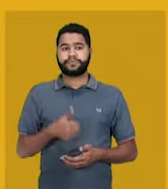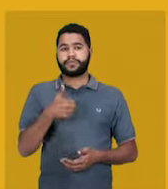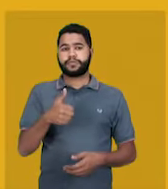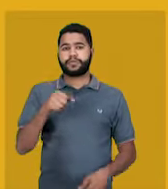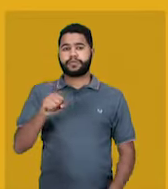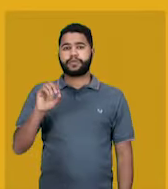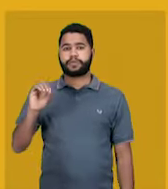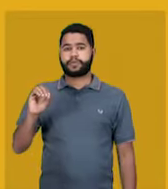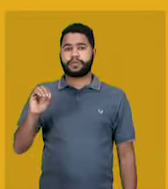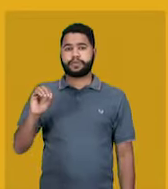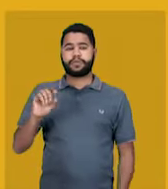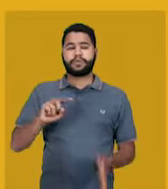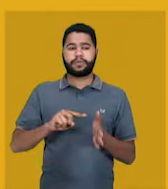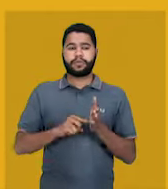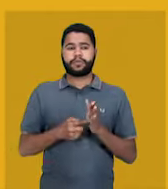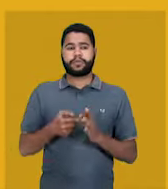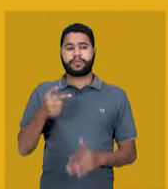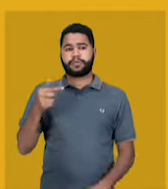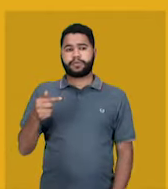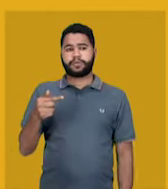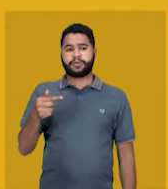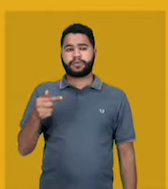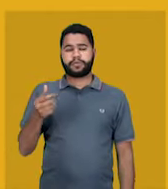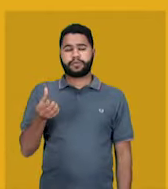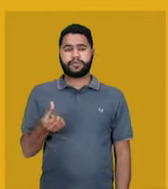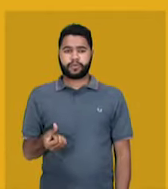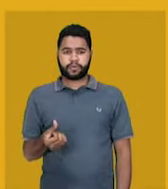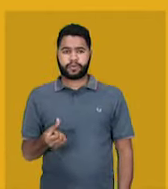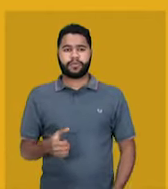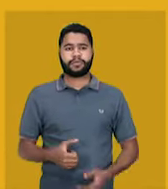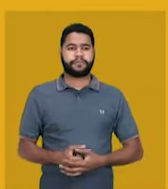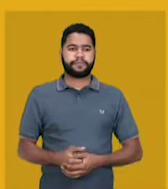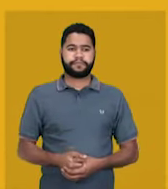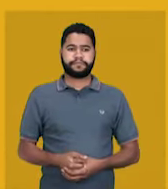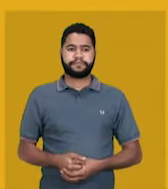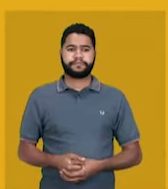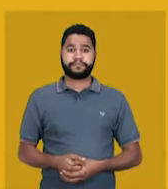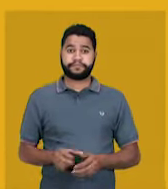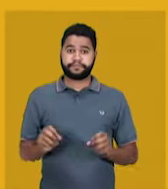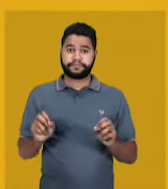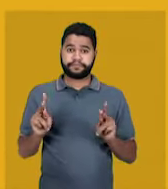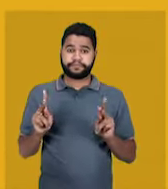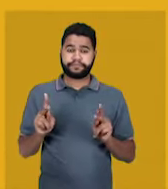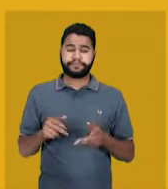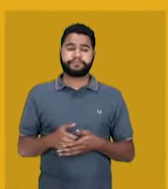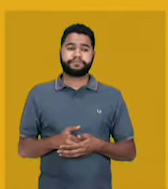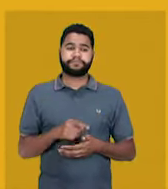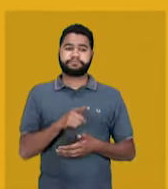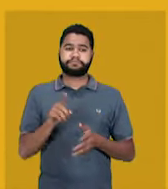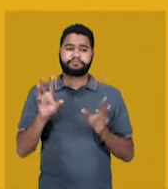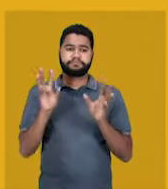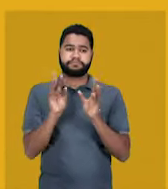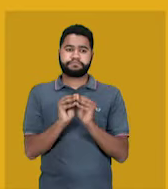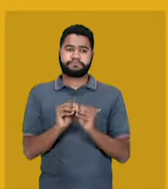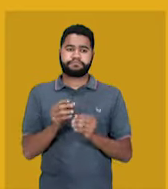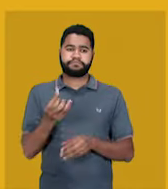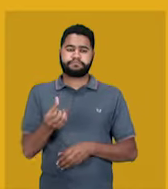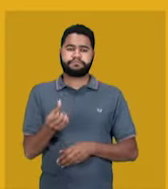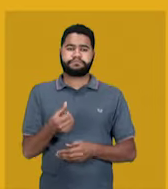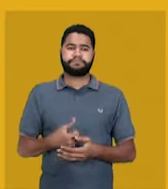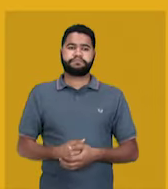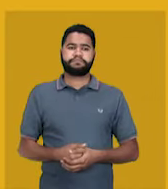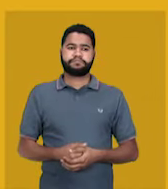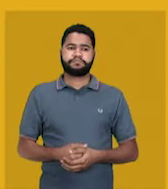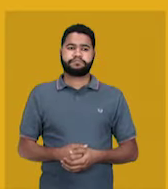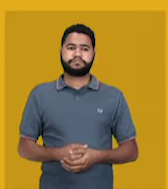180 vezes 7 sobre 6. Ok? Aí você vai simplificar aqui por 6. Ó. 180